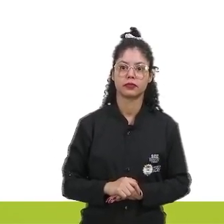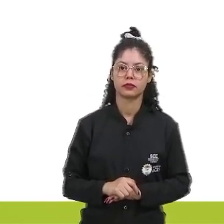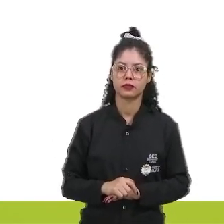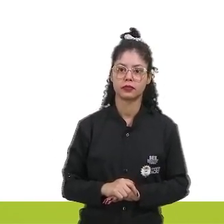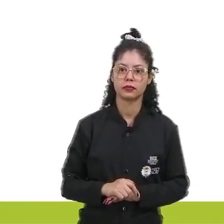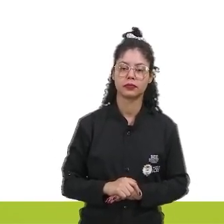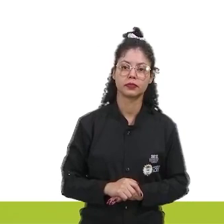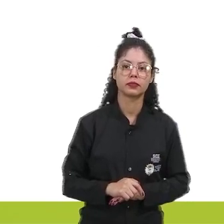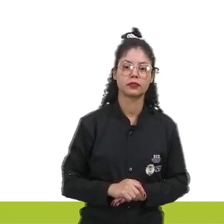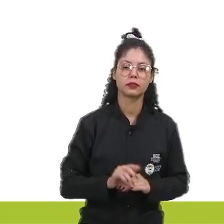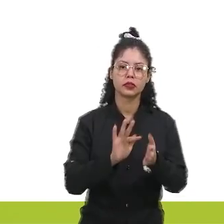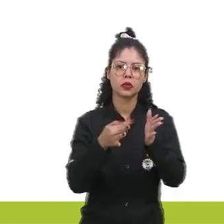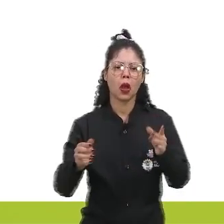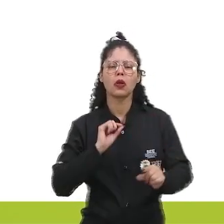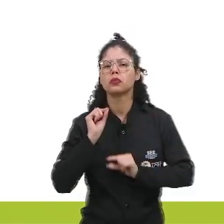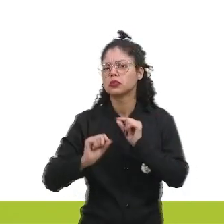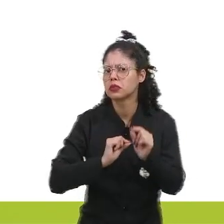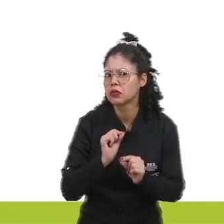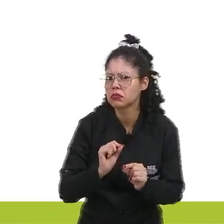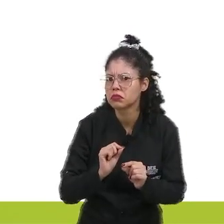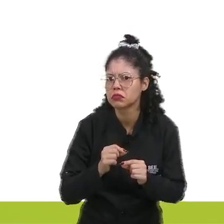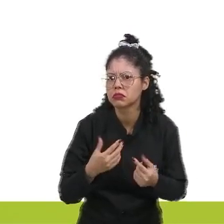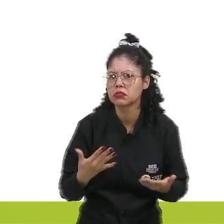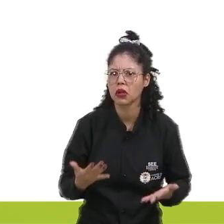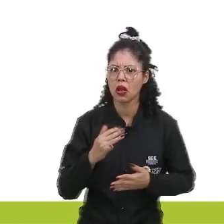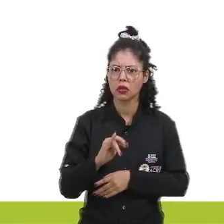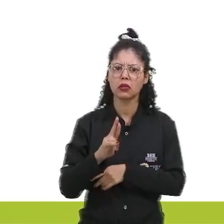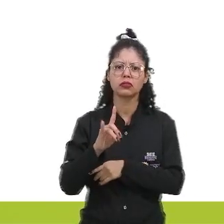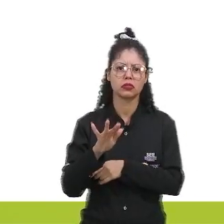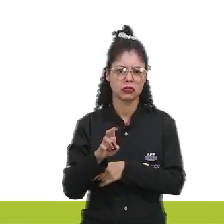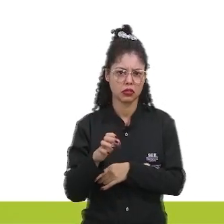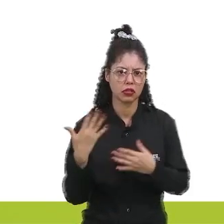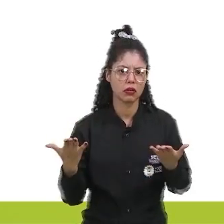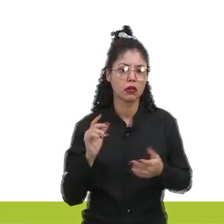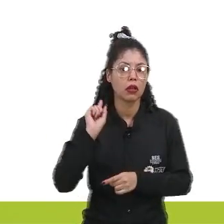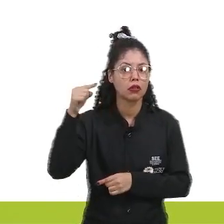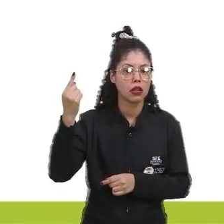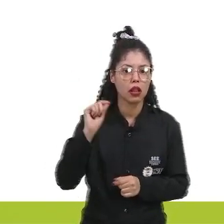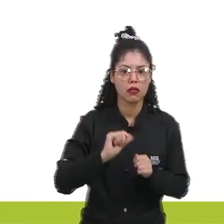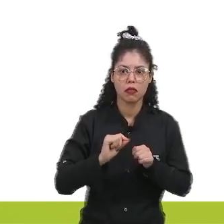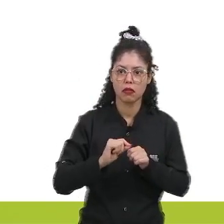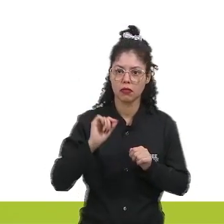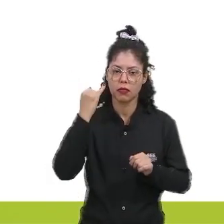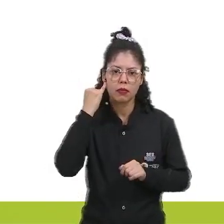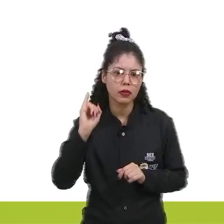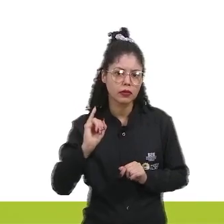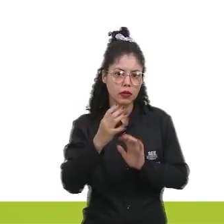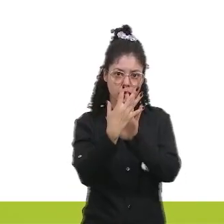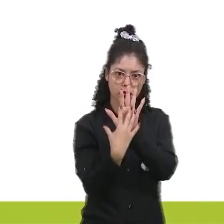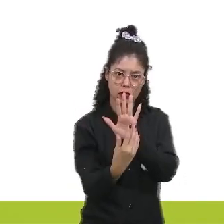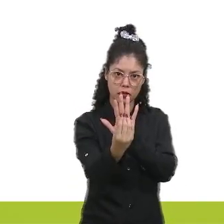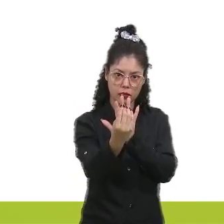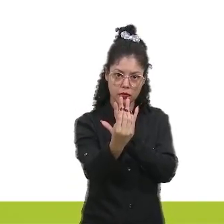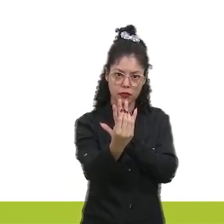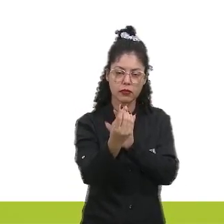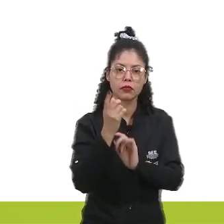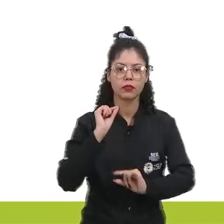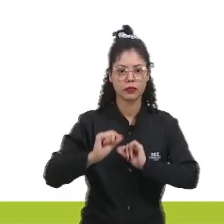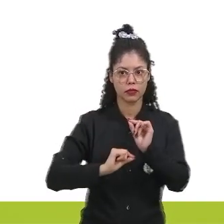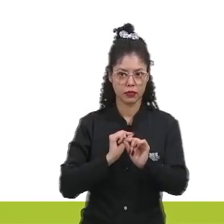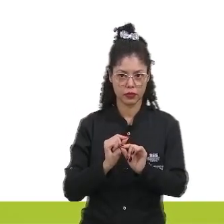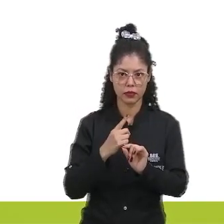da função identidade. Professor, o que é uma função identidade? Uma função identidade é aquela que faz uma ideia de projeção. Ela espelha,